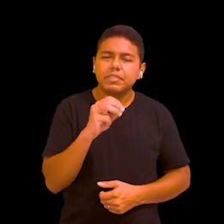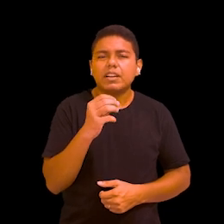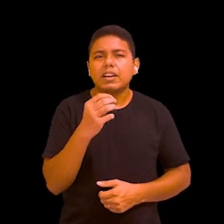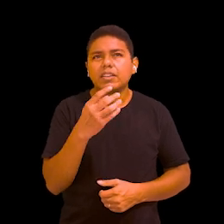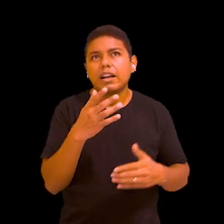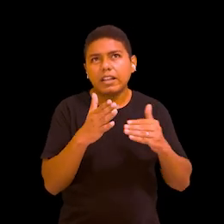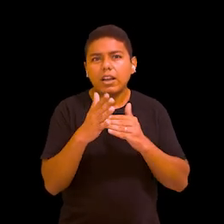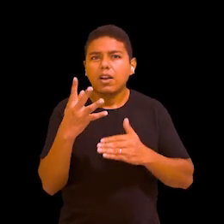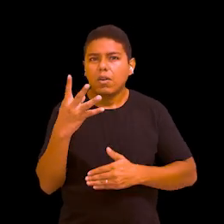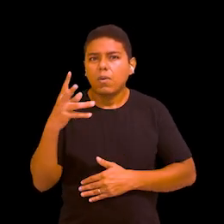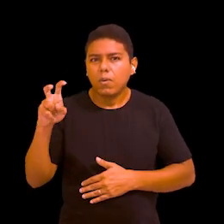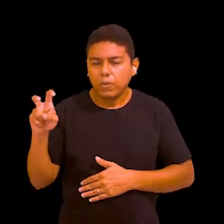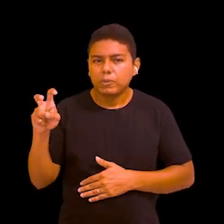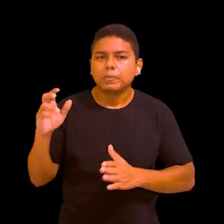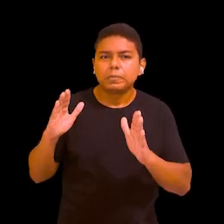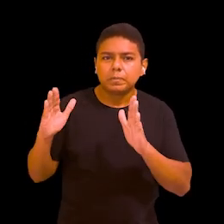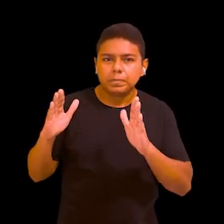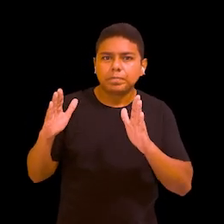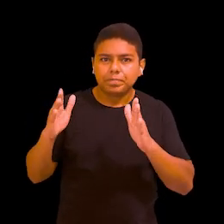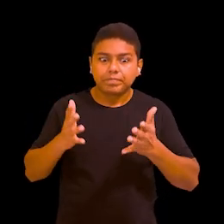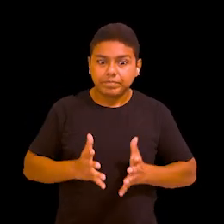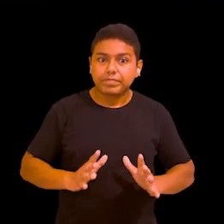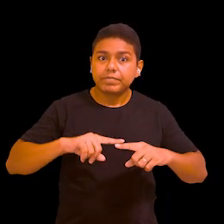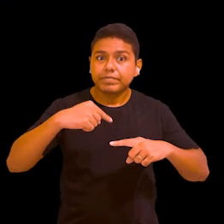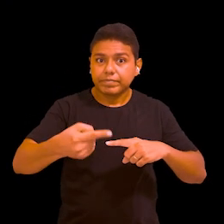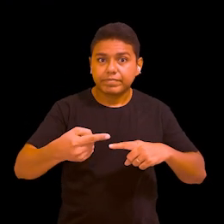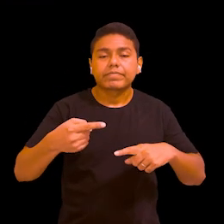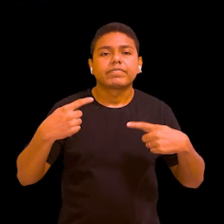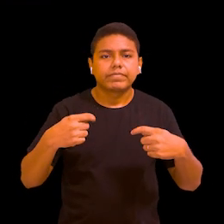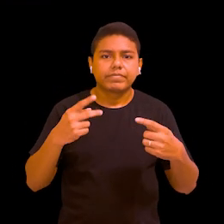40º ou 45º dia pós-parto.